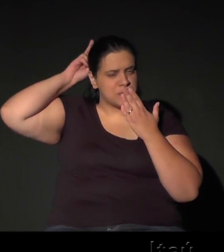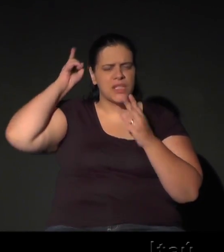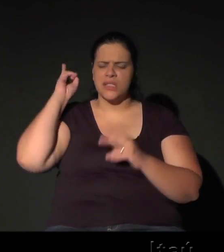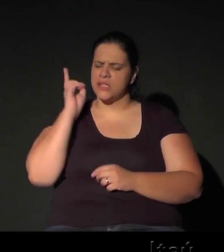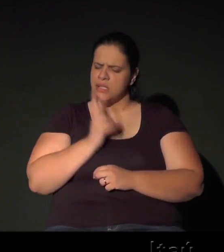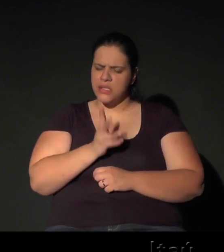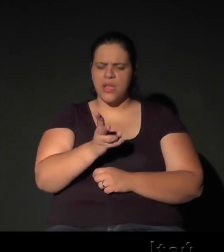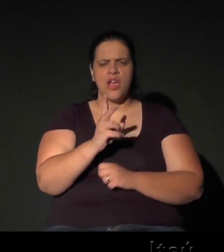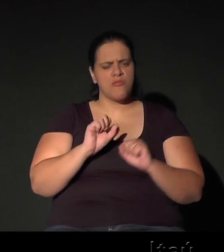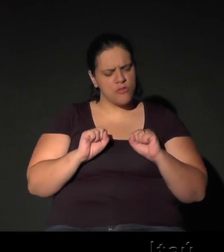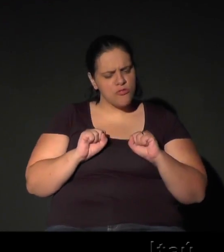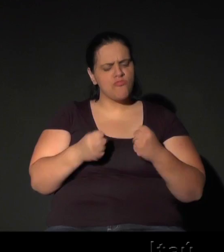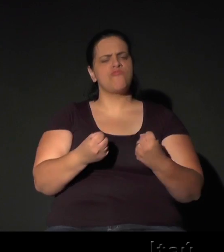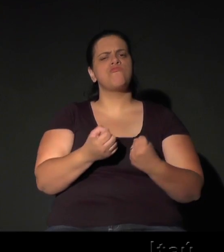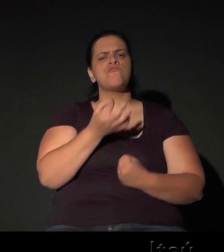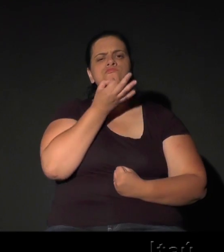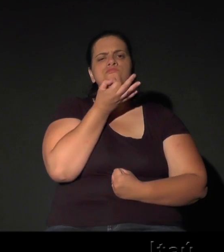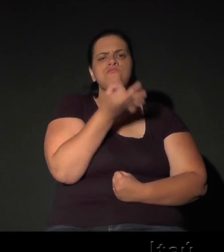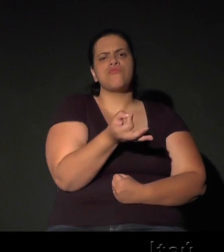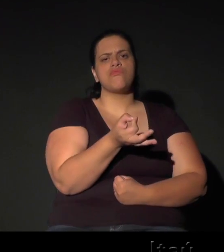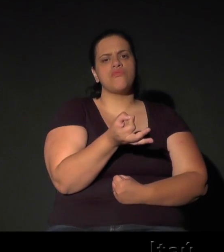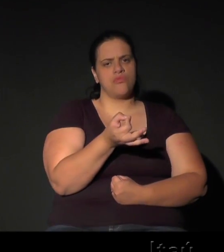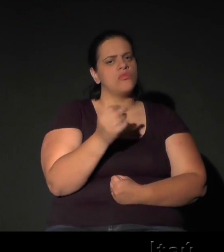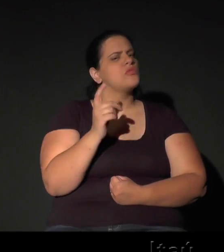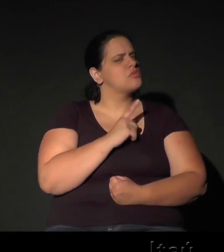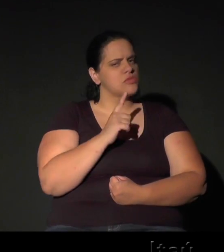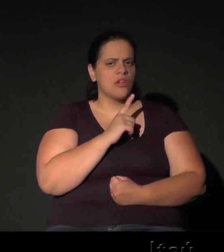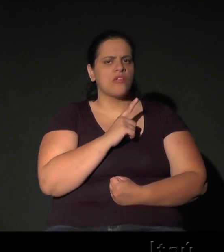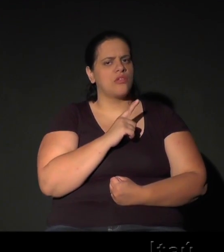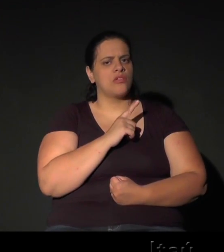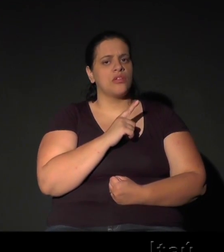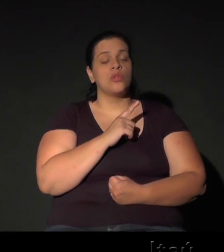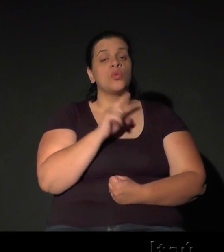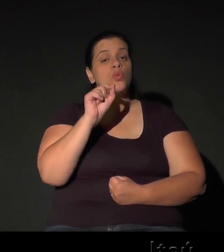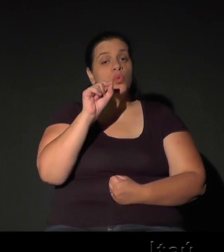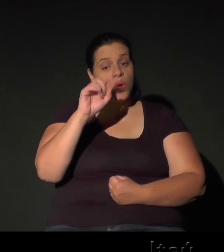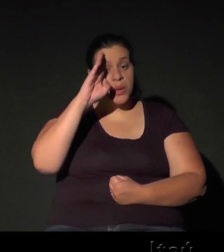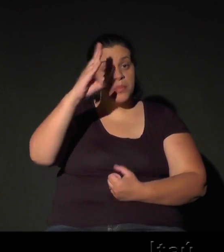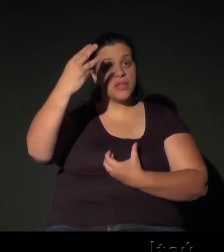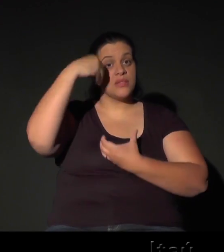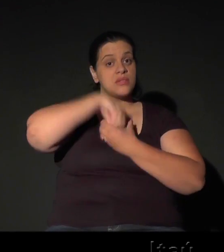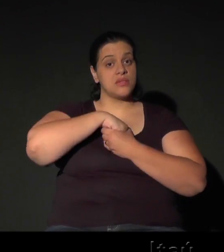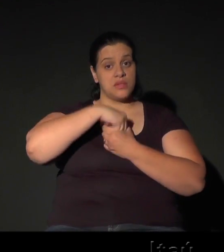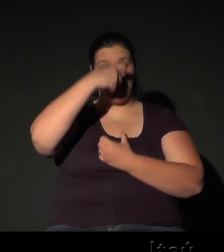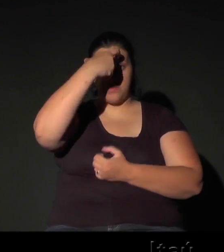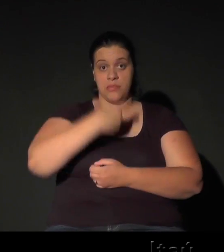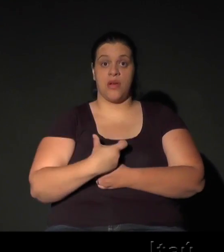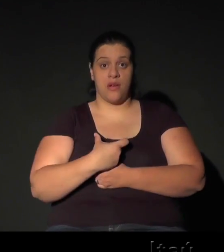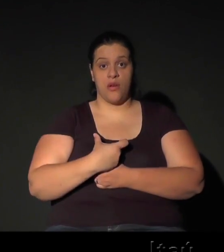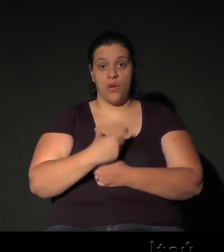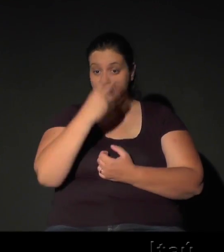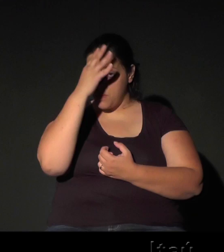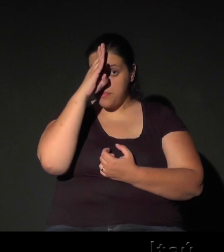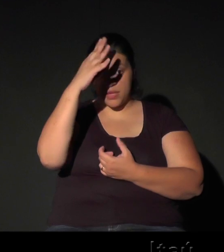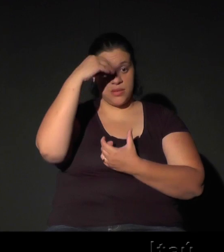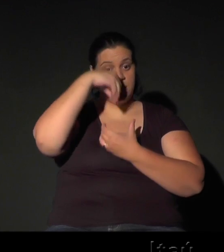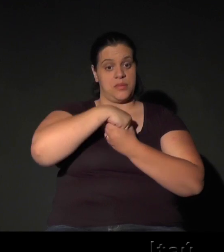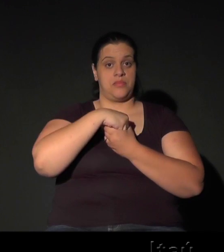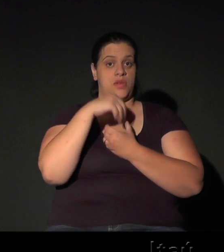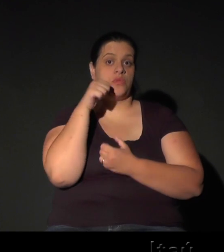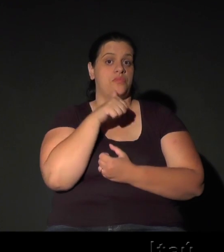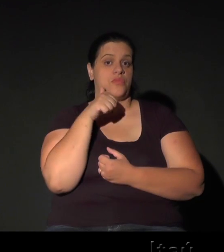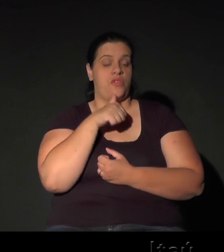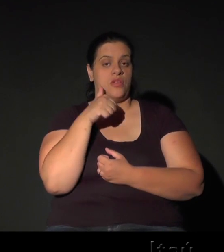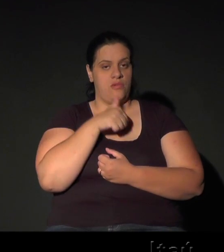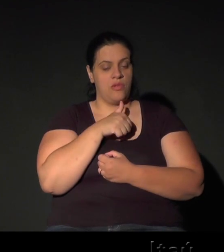sua força da palavra que é a essência dela na realidade A Essência dela